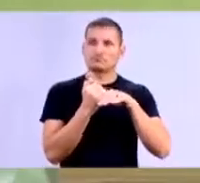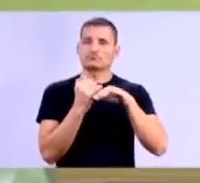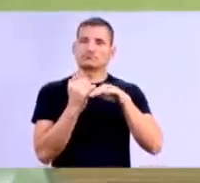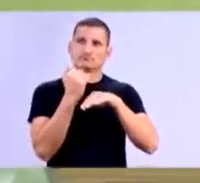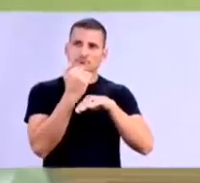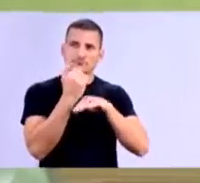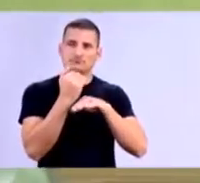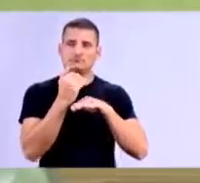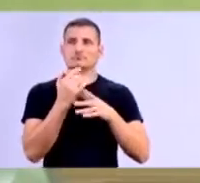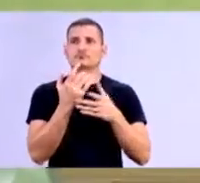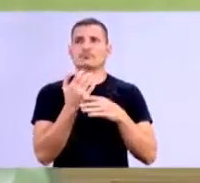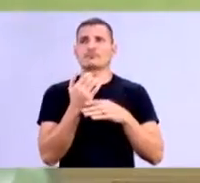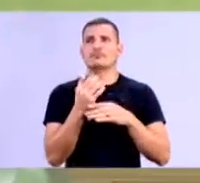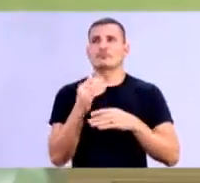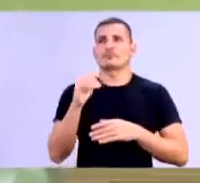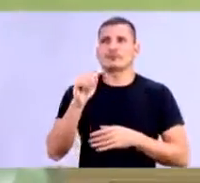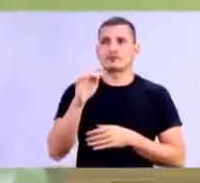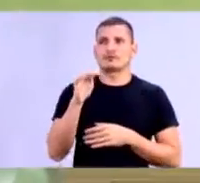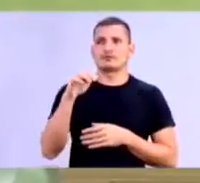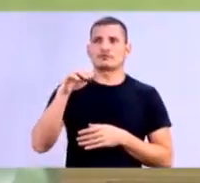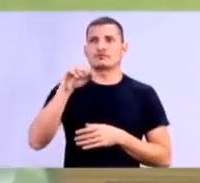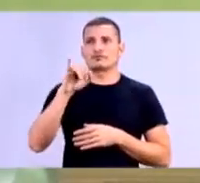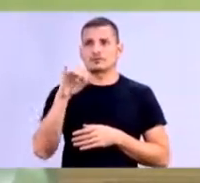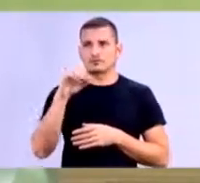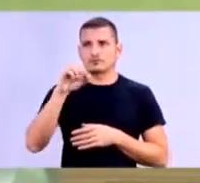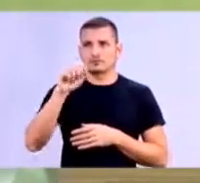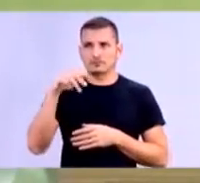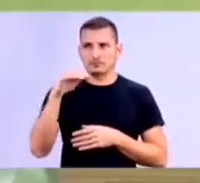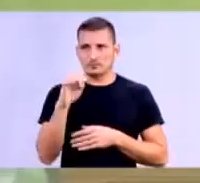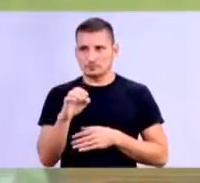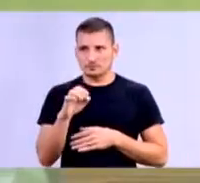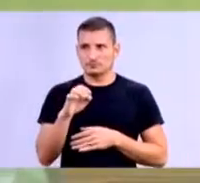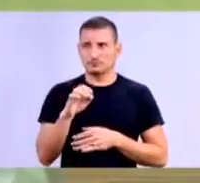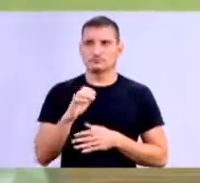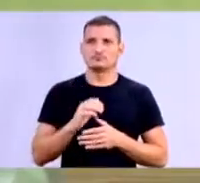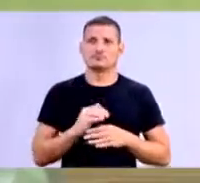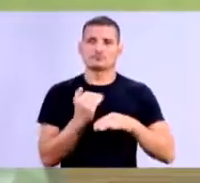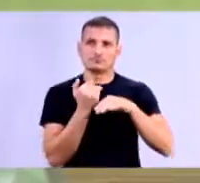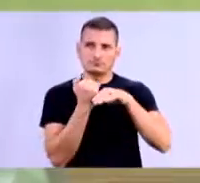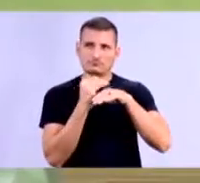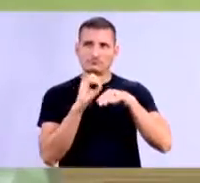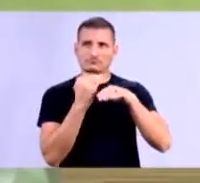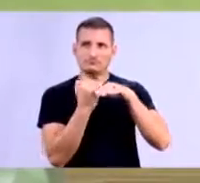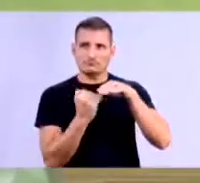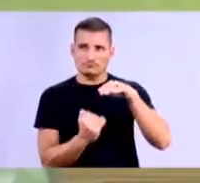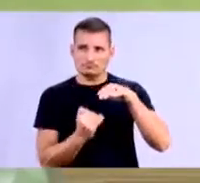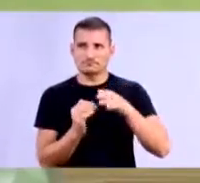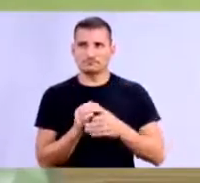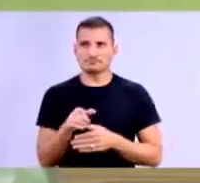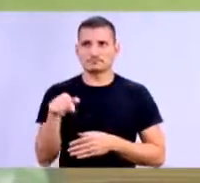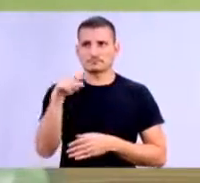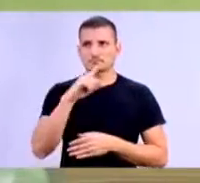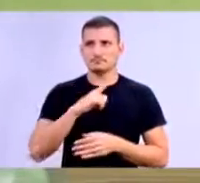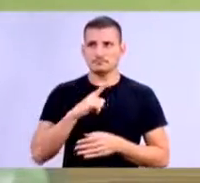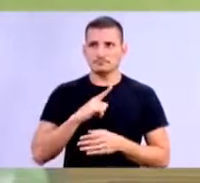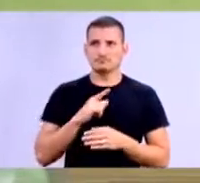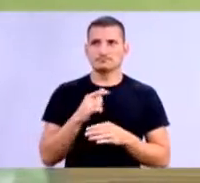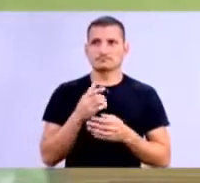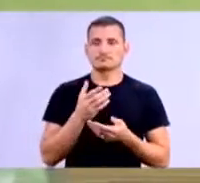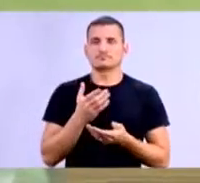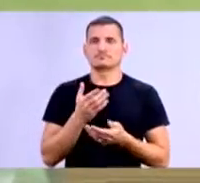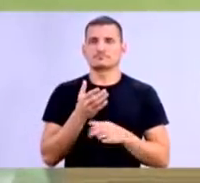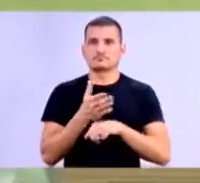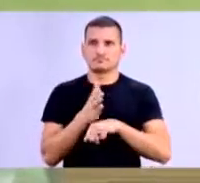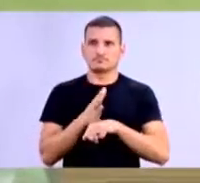superiores e atenciosamente para do mesmo nível ou subordinados, certo? Vocês têm aí uma atividade de sala para